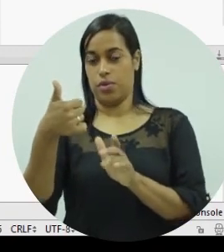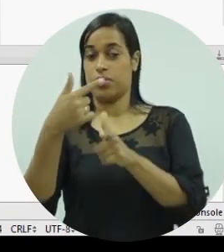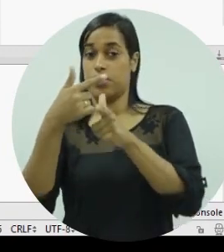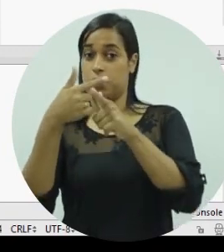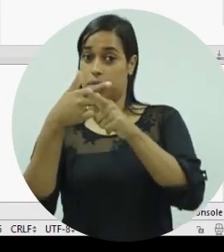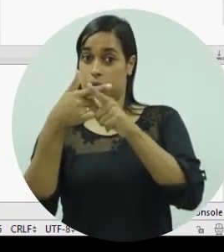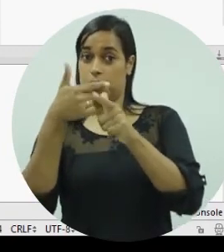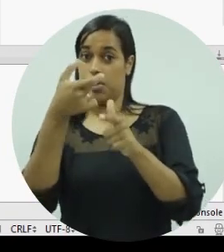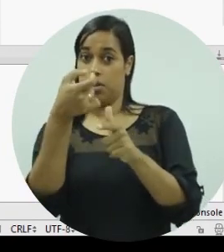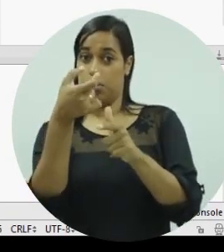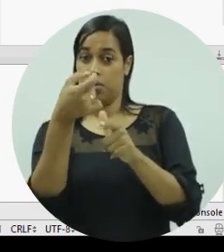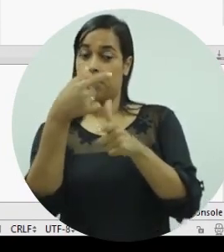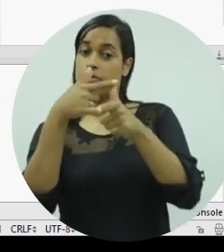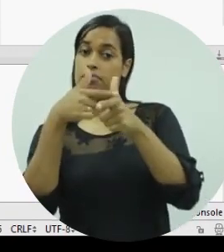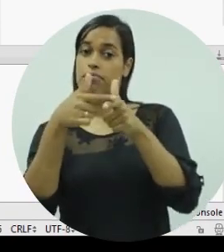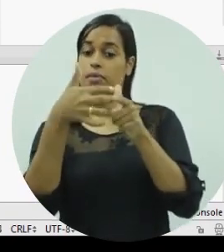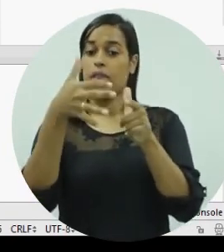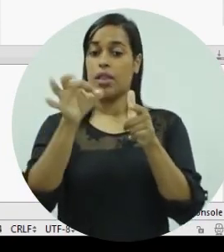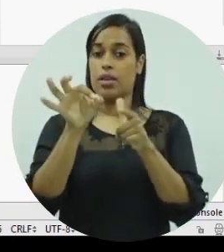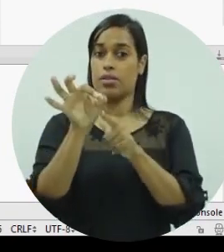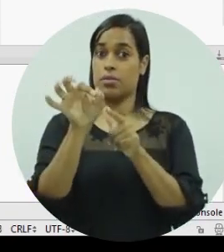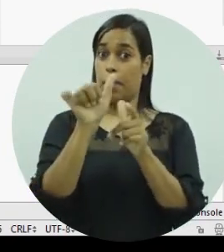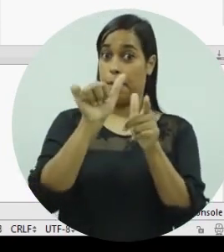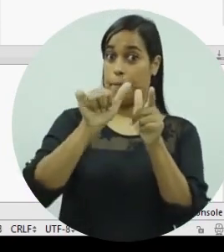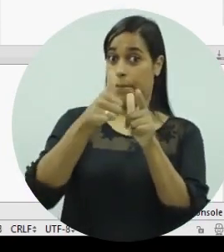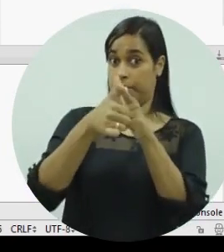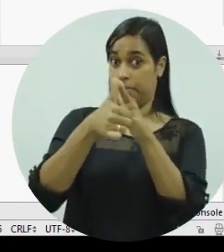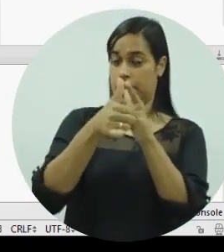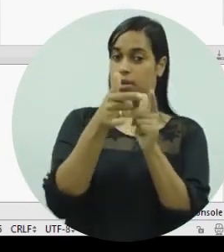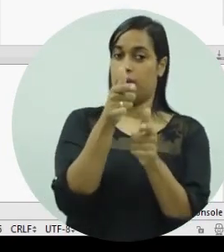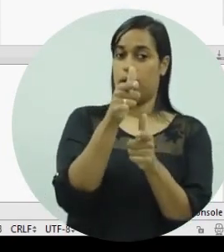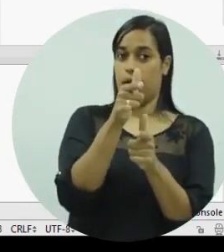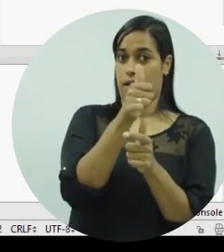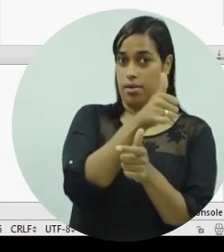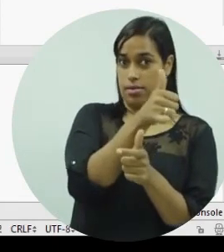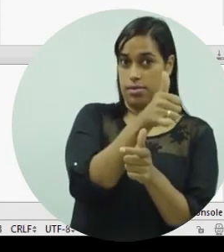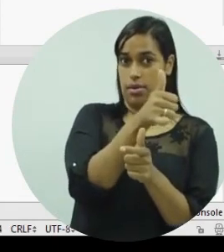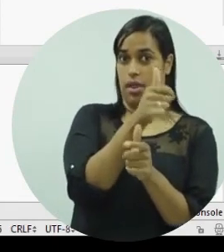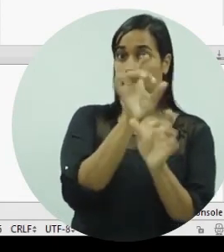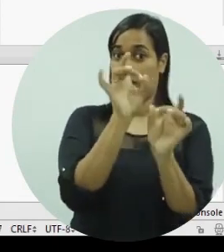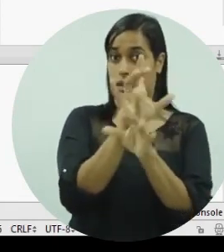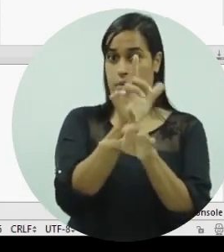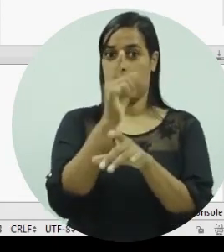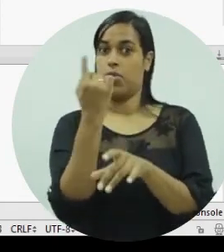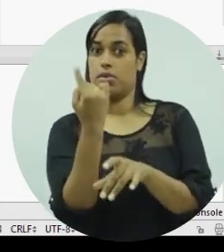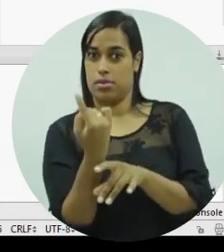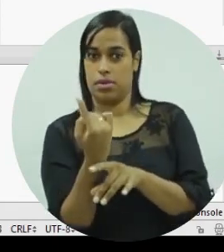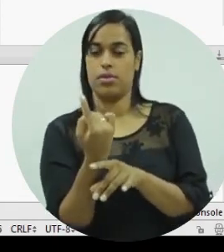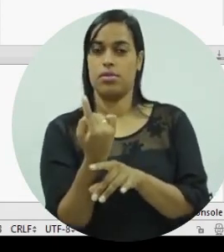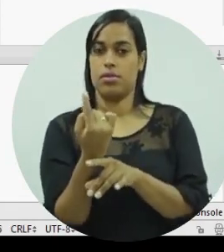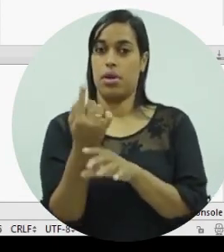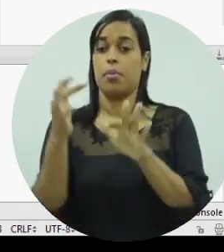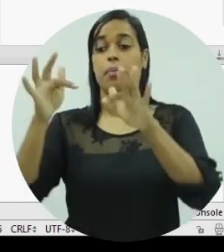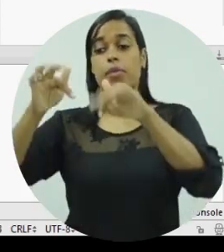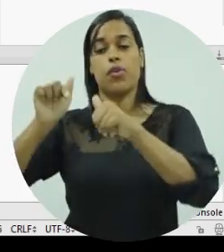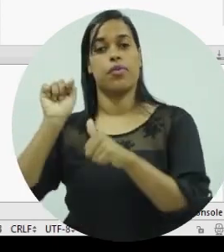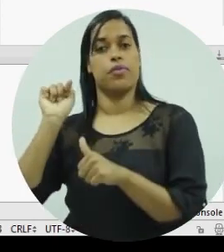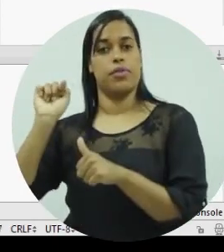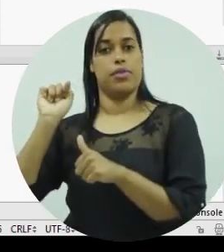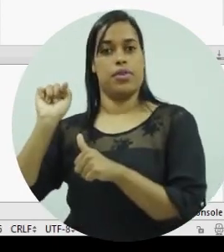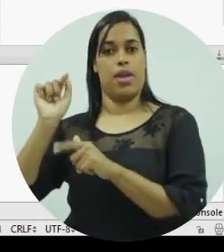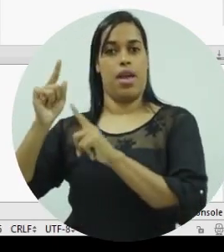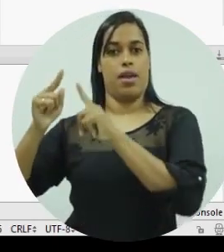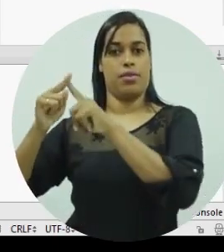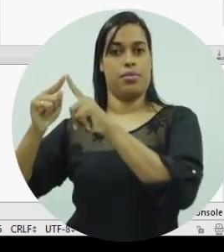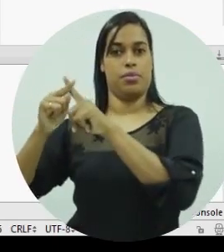por 20 dividido por 10. Ou seja, primeiro essa, depois essa expressão e,